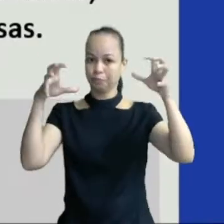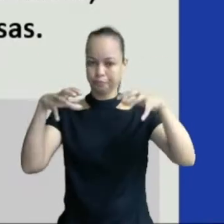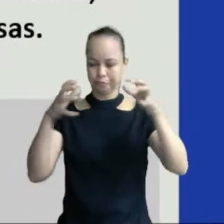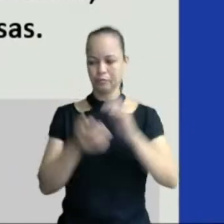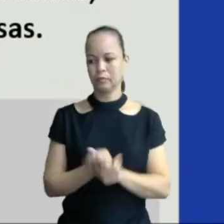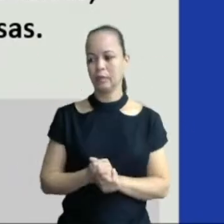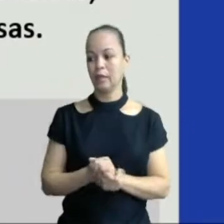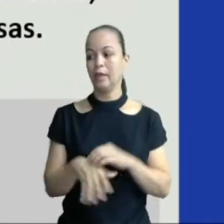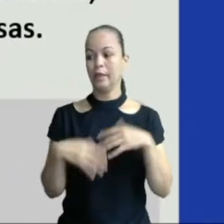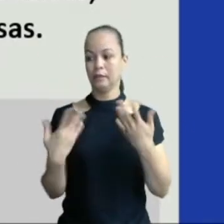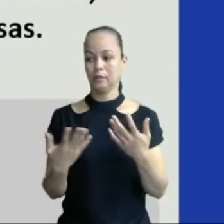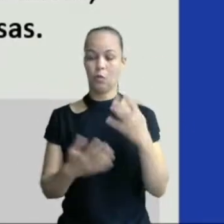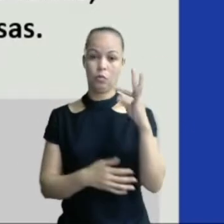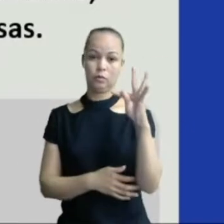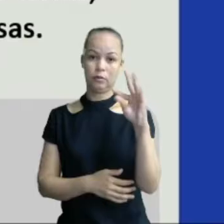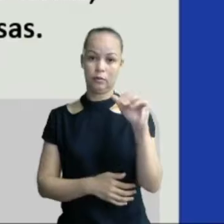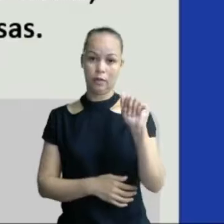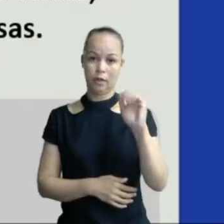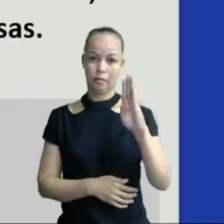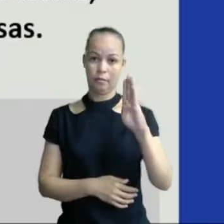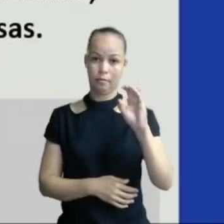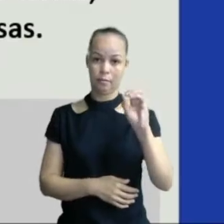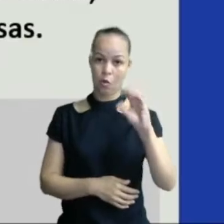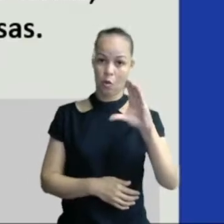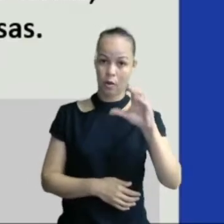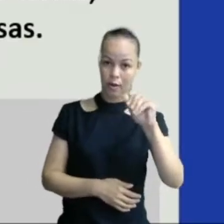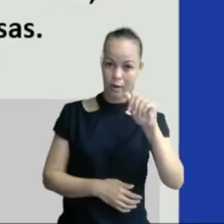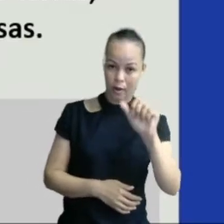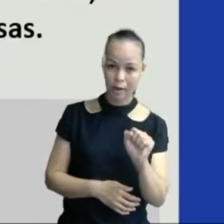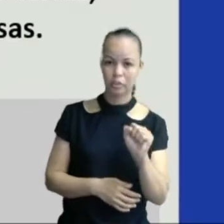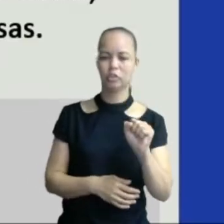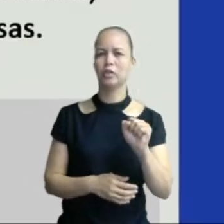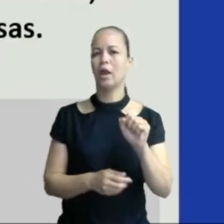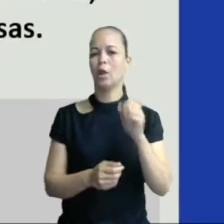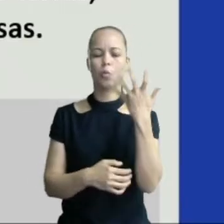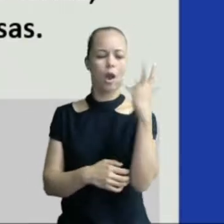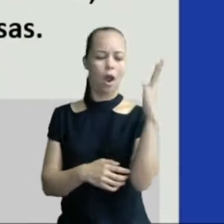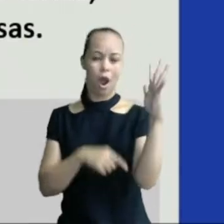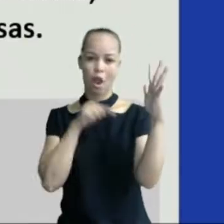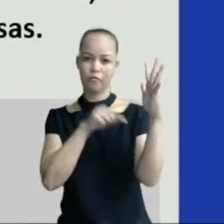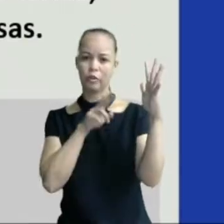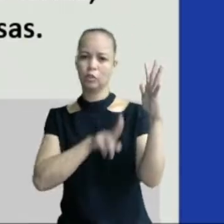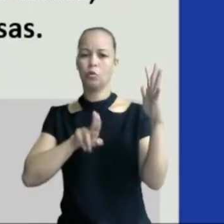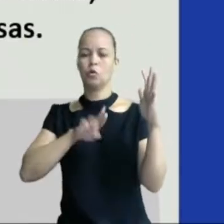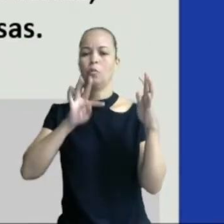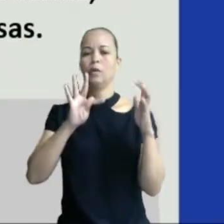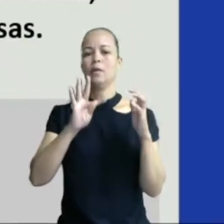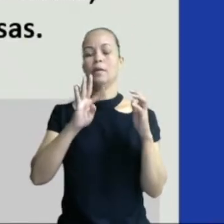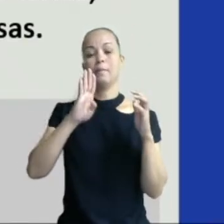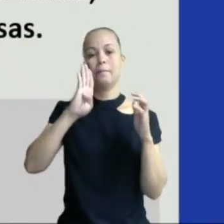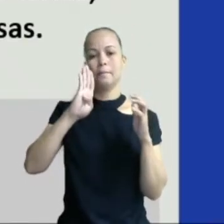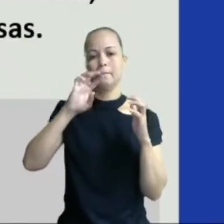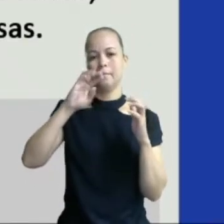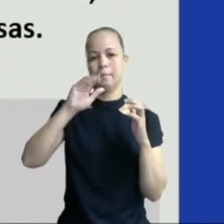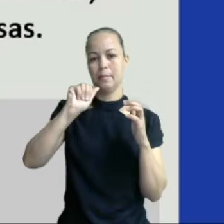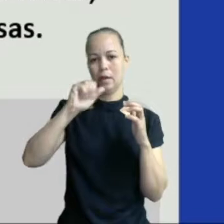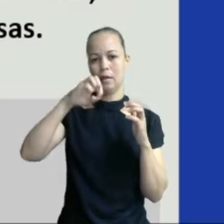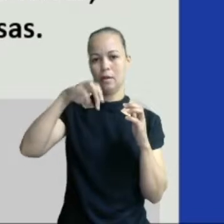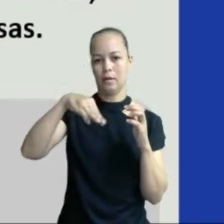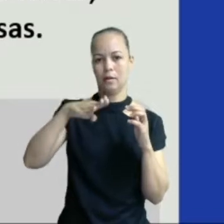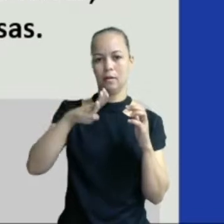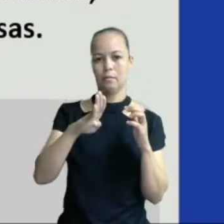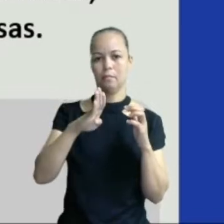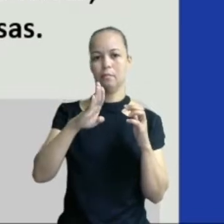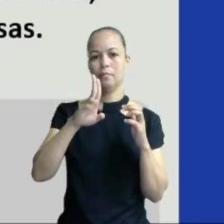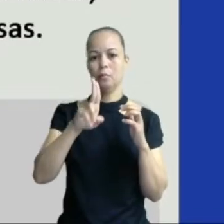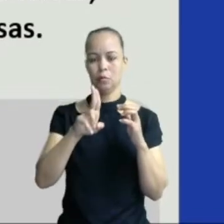é uma espécie de bambu, tá certo? Por isso que aquele local foi conhecido como Monte das Tabocas, porque tinha